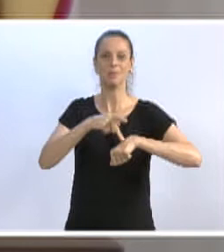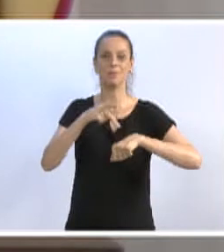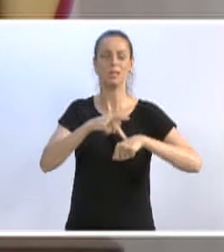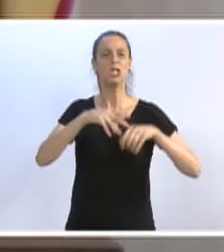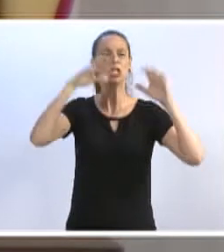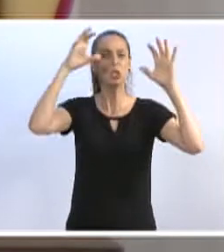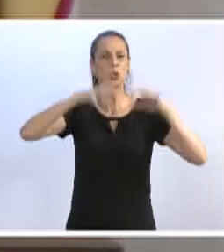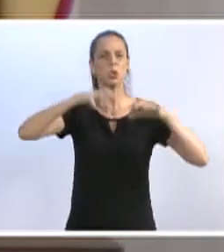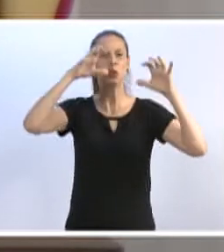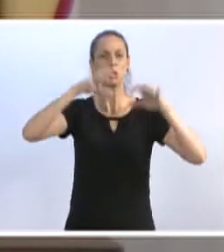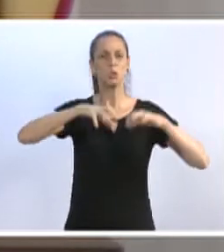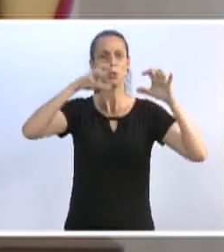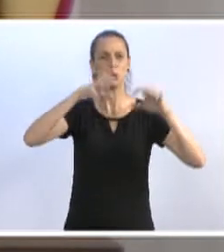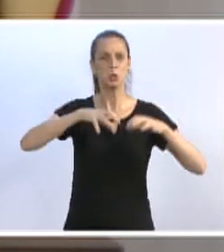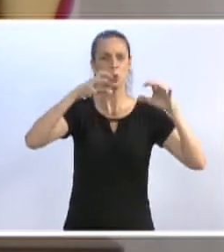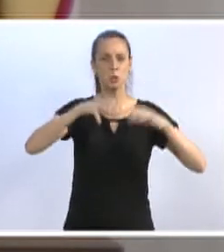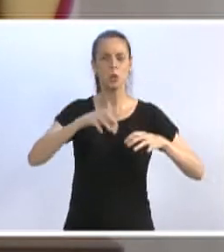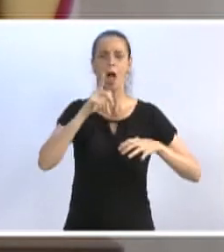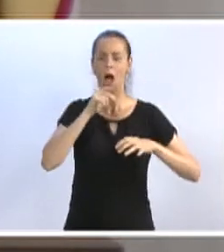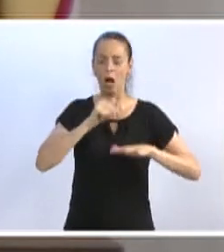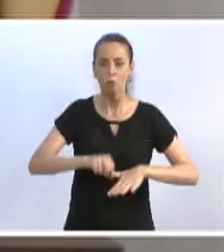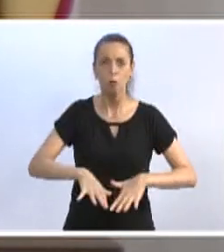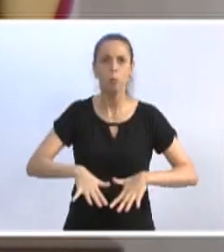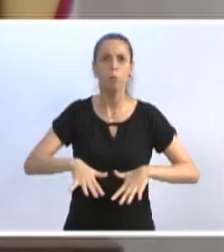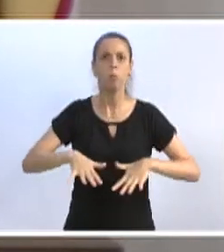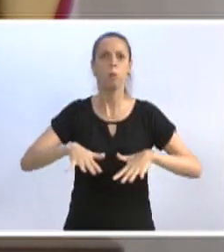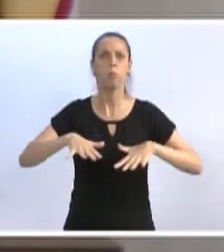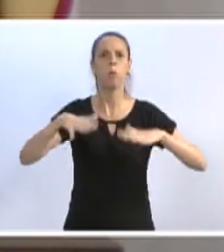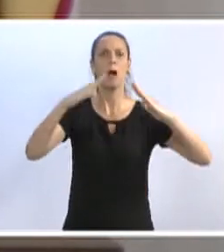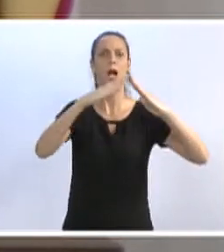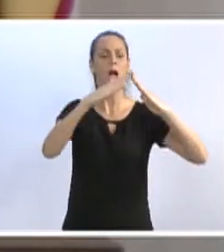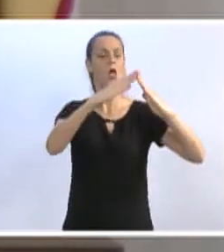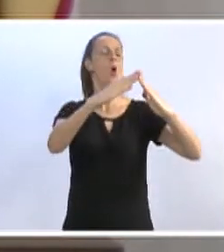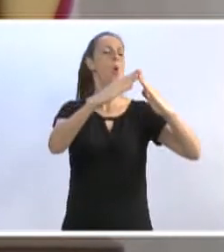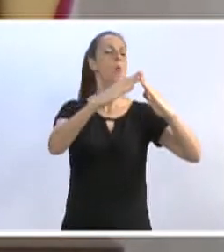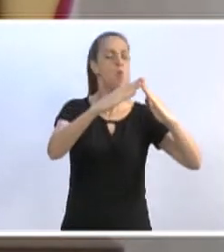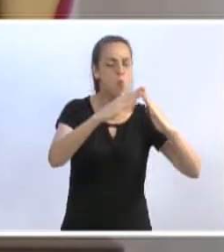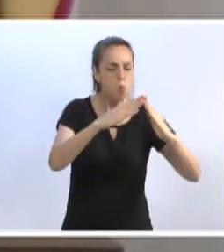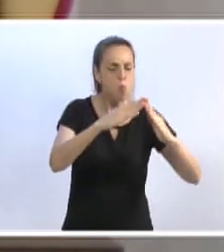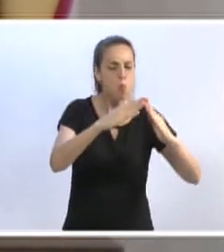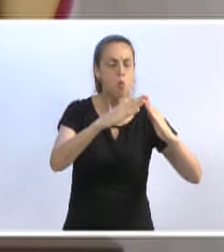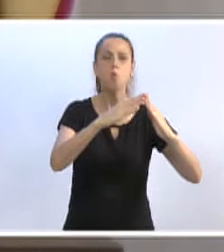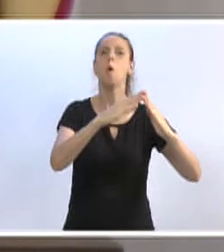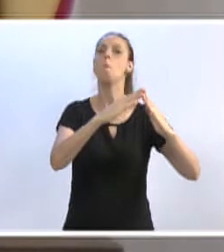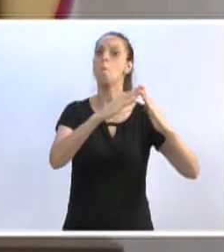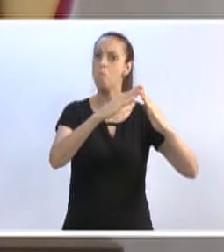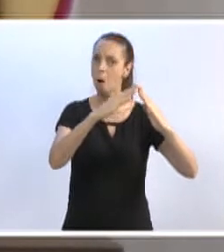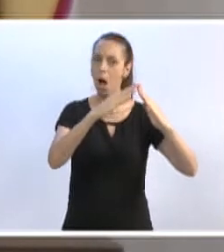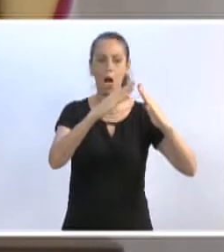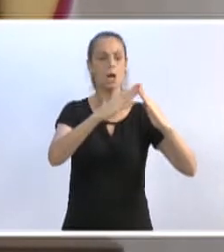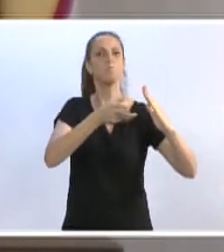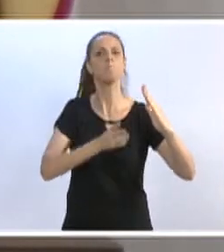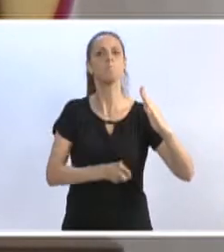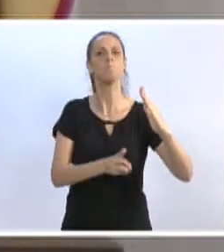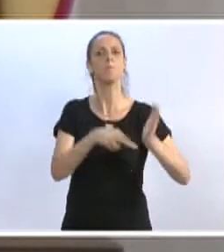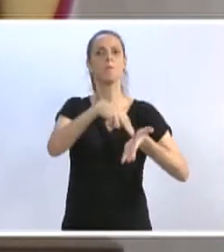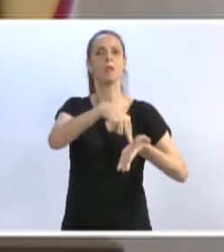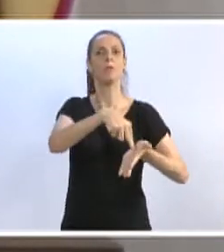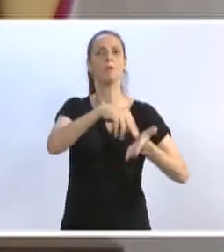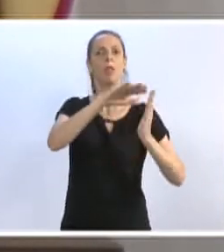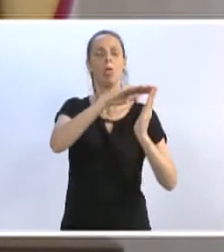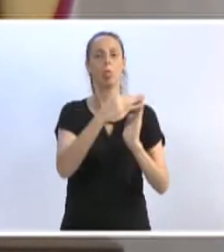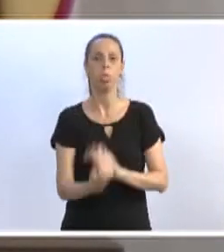a chuva, transbordaram os rios, sopraram os ventos e deram contra aquela casa, e ela não